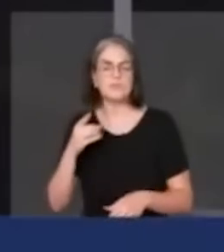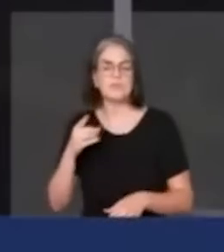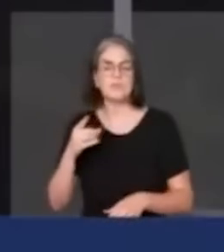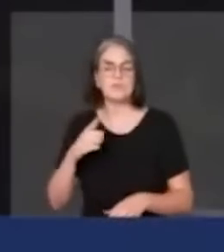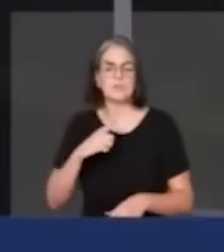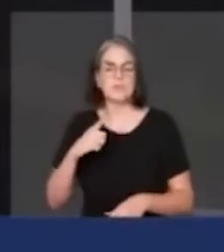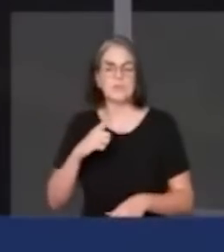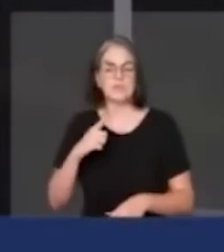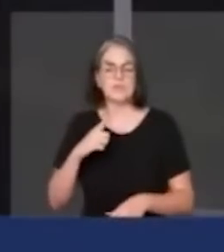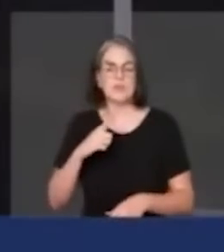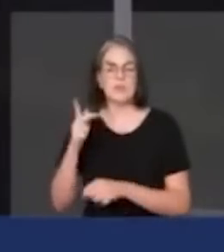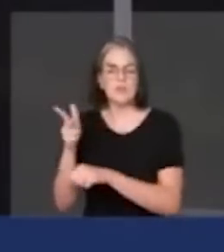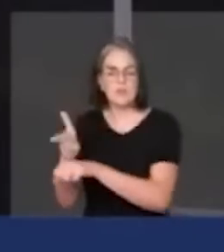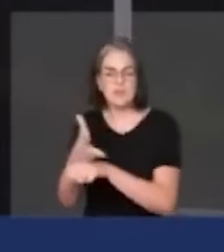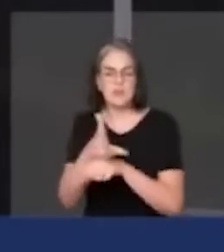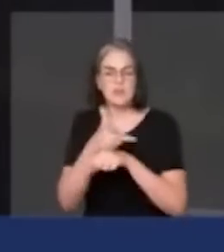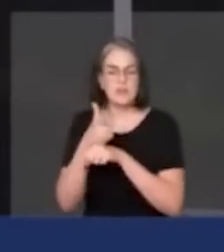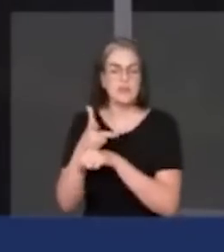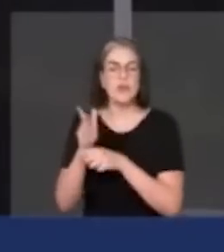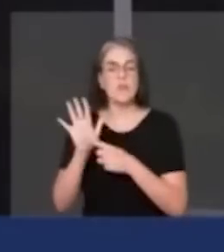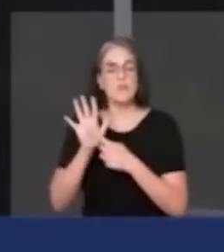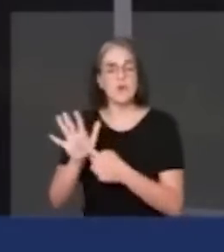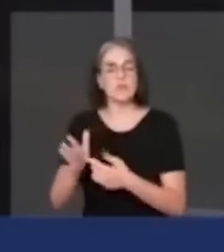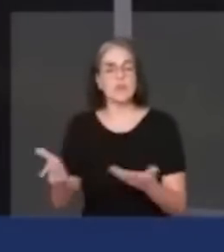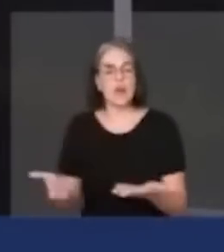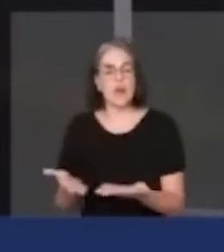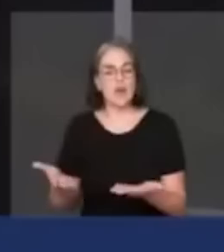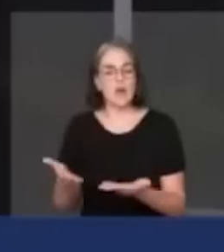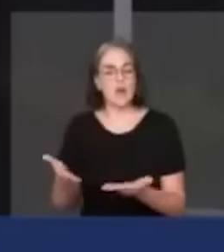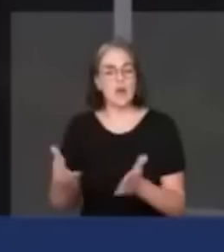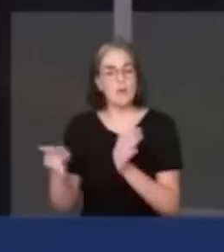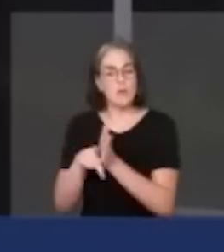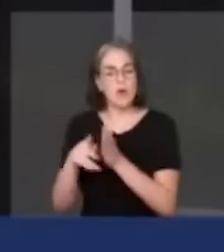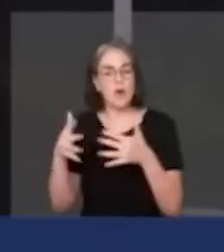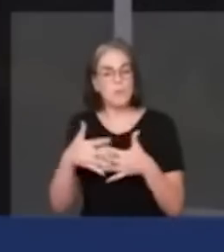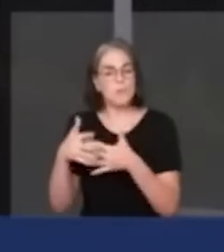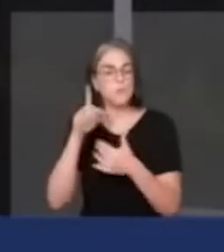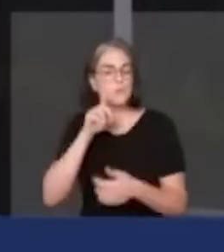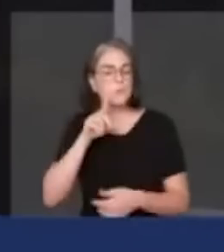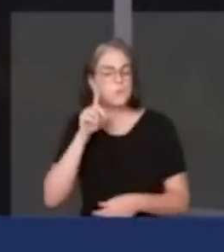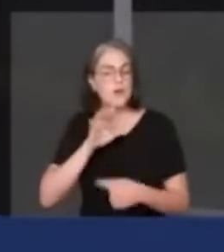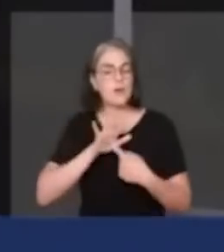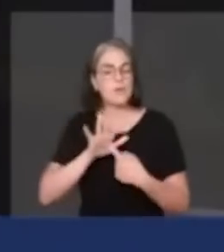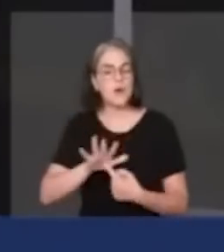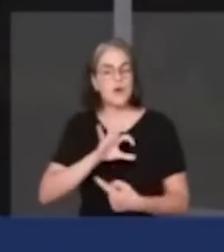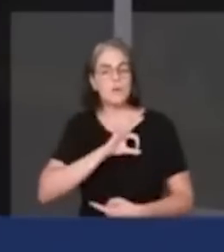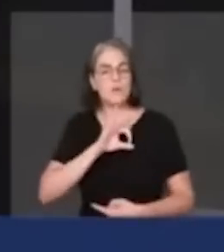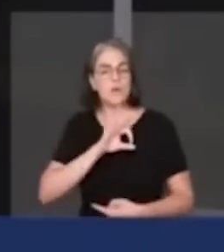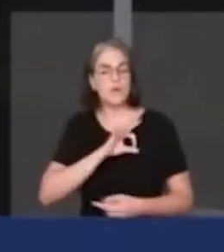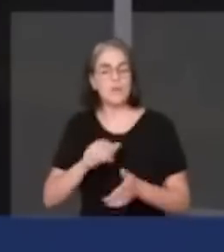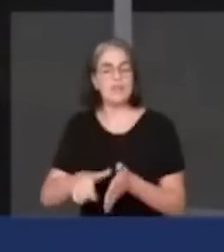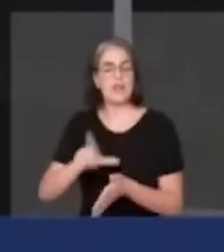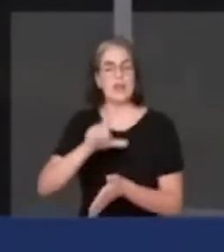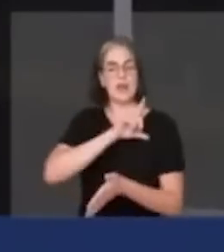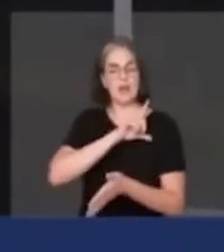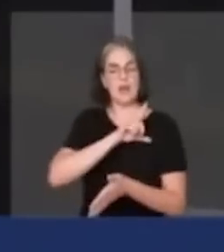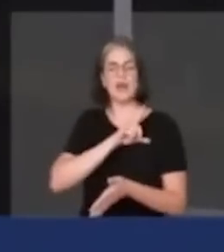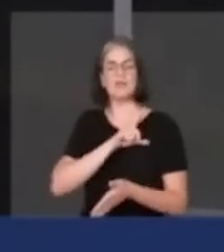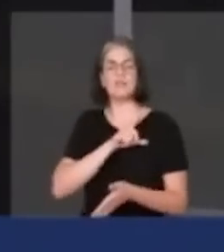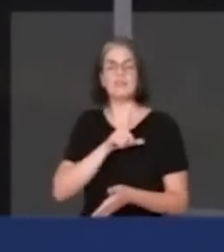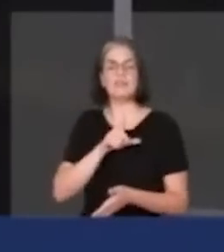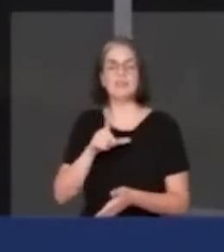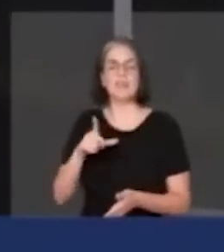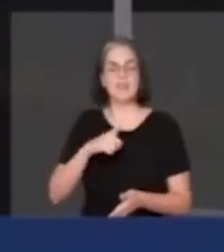americana, imagens estão vindo à tona, mostrando que a polícia jogou gás lacrimogênio antes em cima da própria polícia,